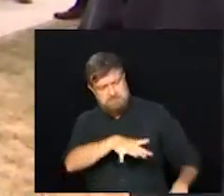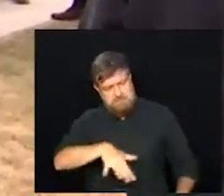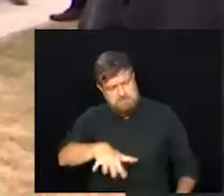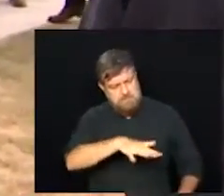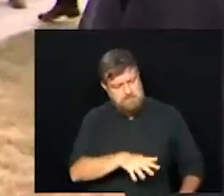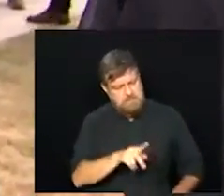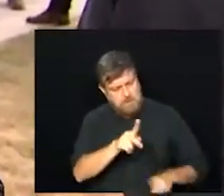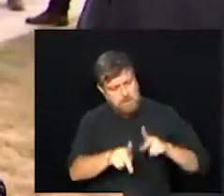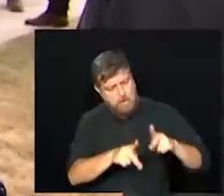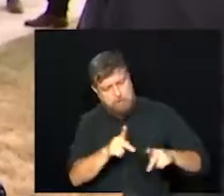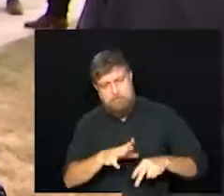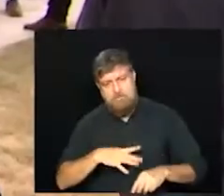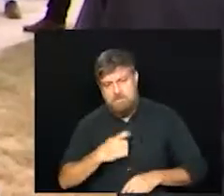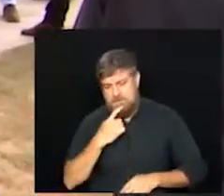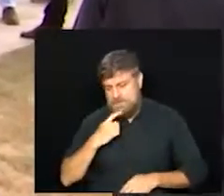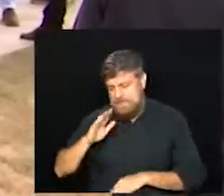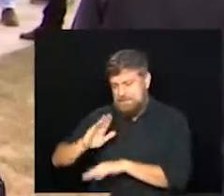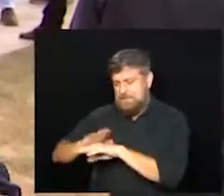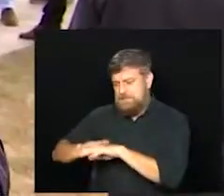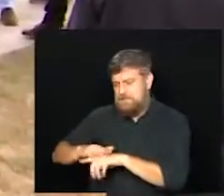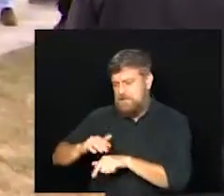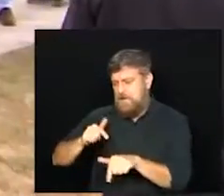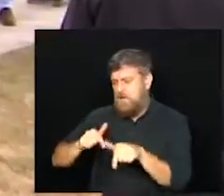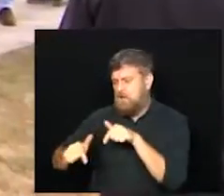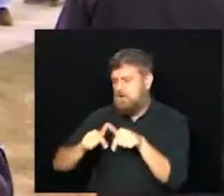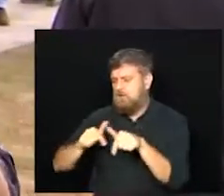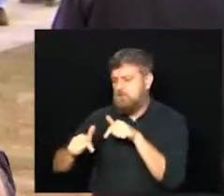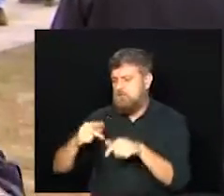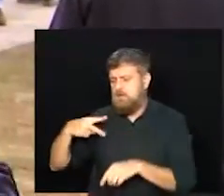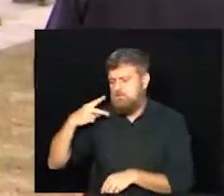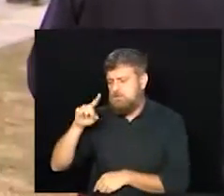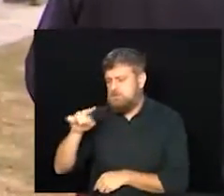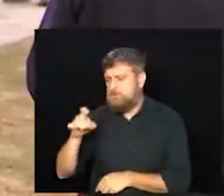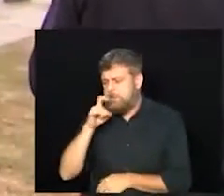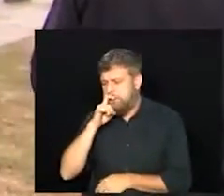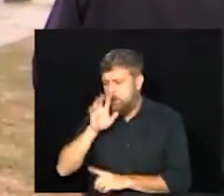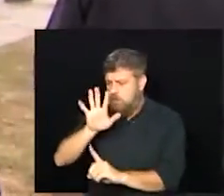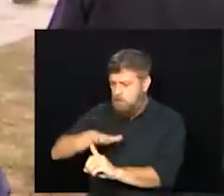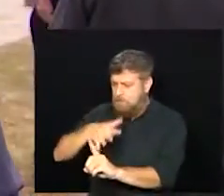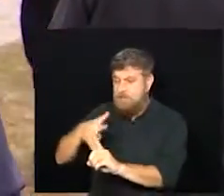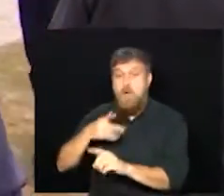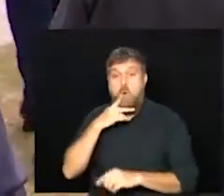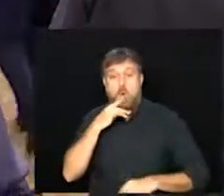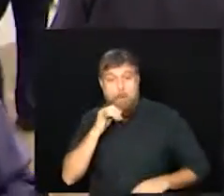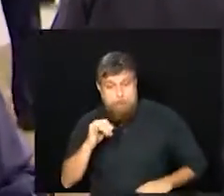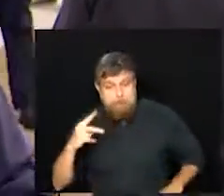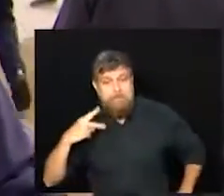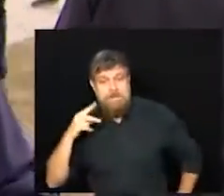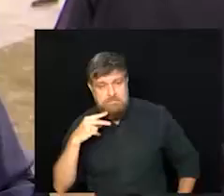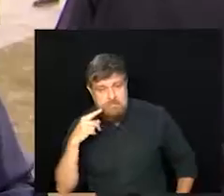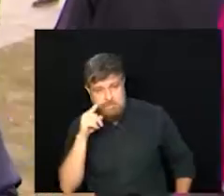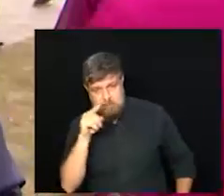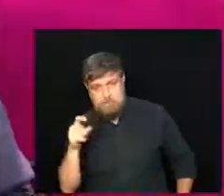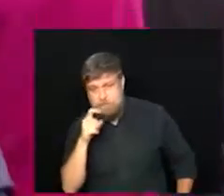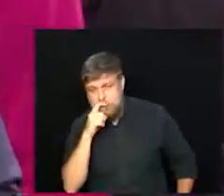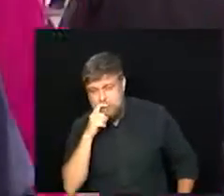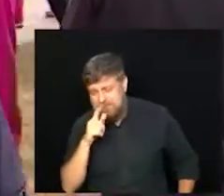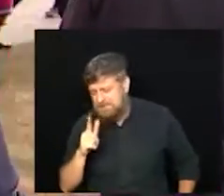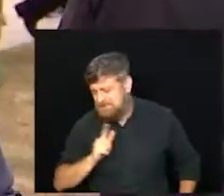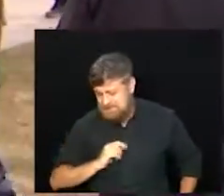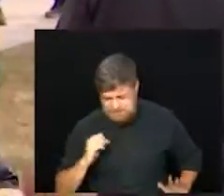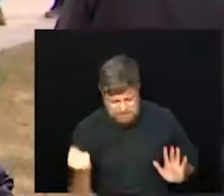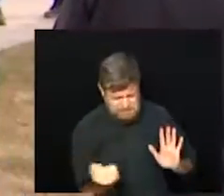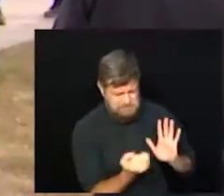de Campinas, um trabalho do vereador Zé Carlos e uma homenagem ao seu pai, senhor Epifânio Silva, que traz